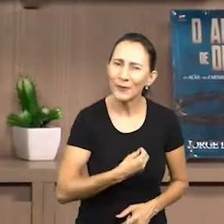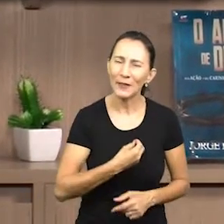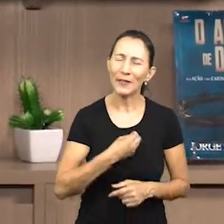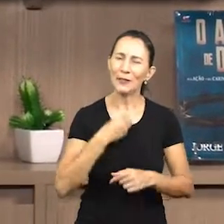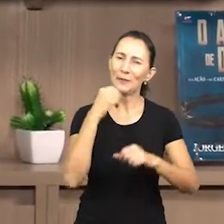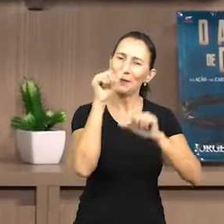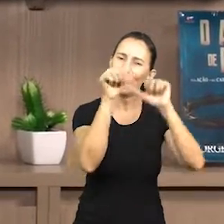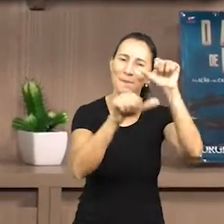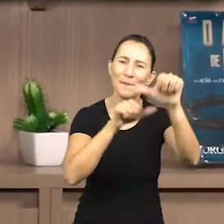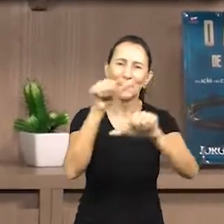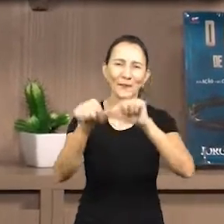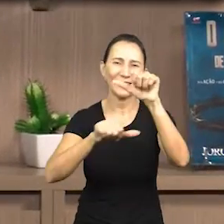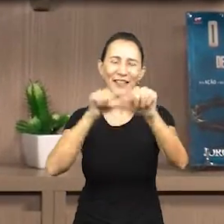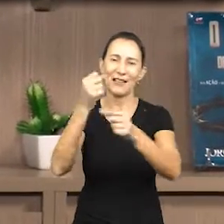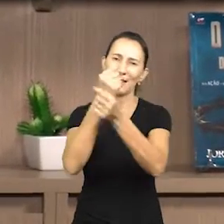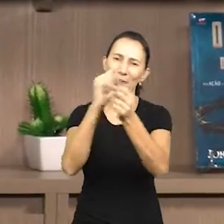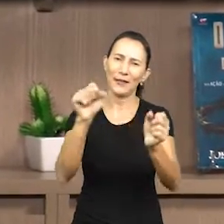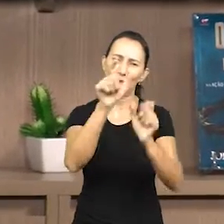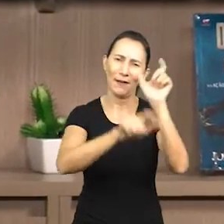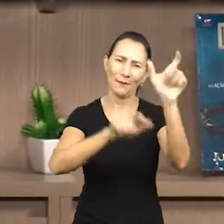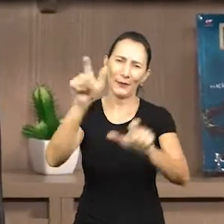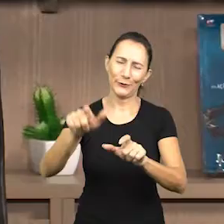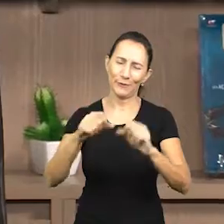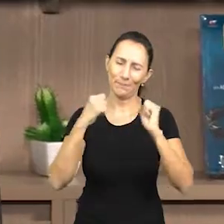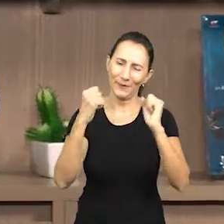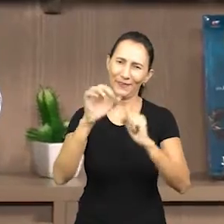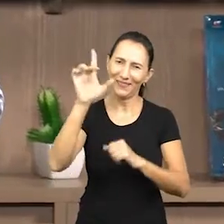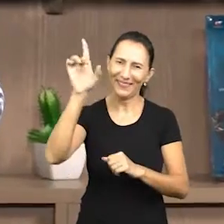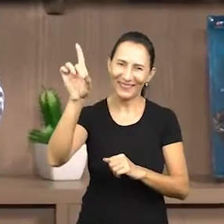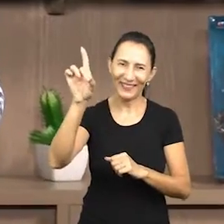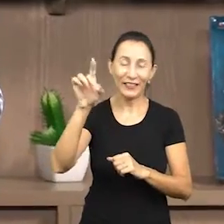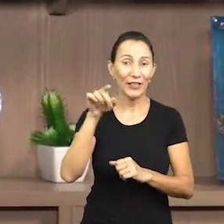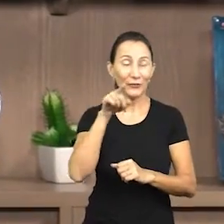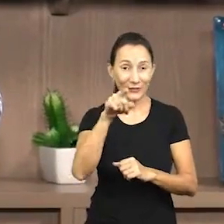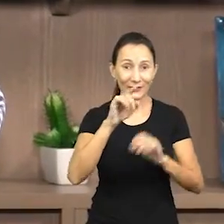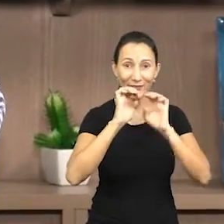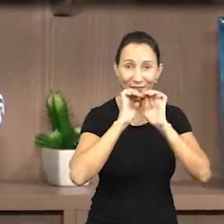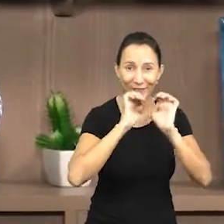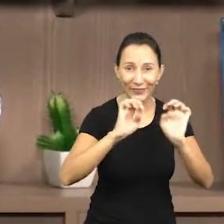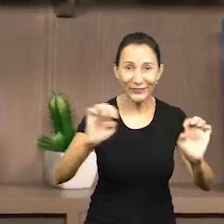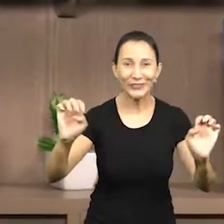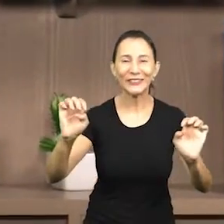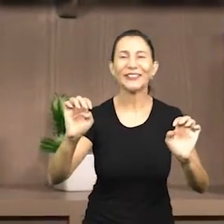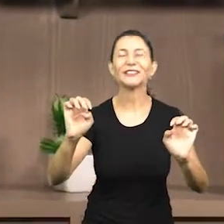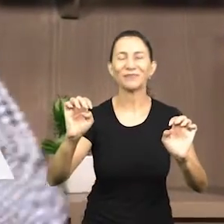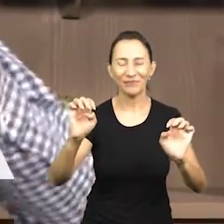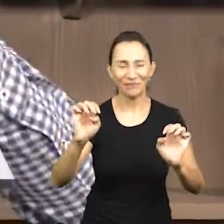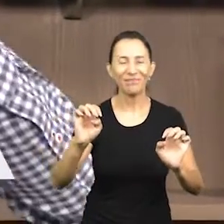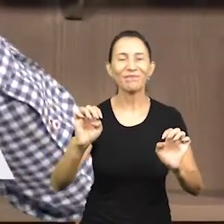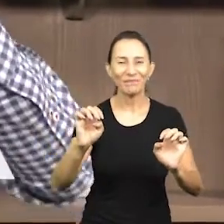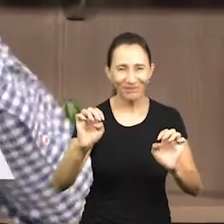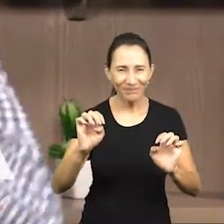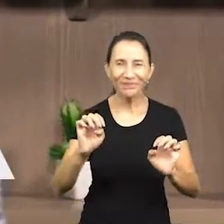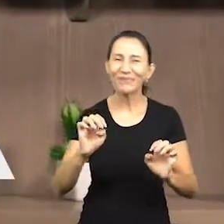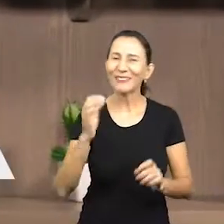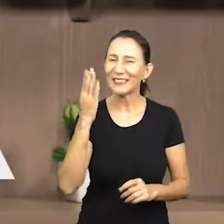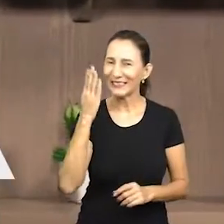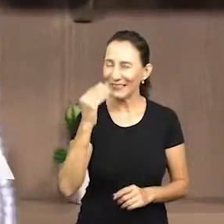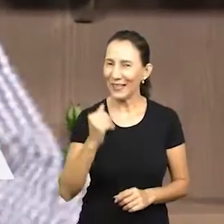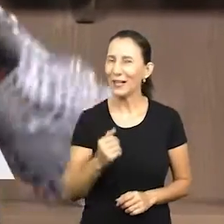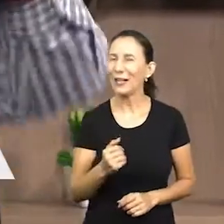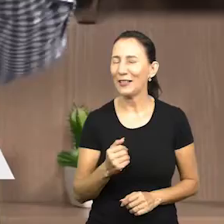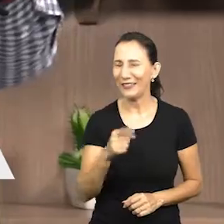e transformadas pelo poder de Deus. Quem ganha almas para Jesus, vidas para Jesus, sábio